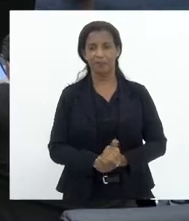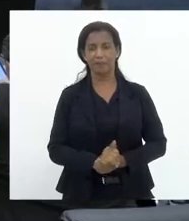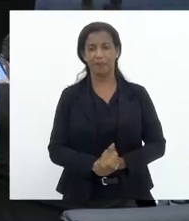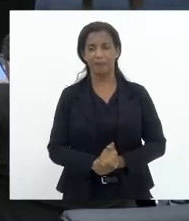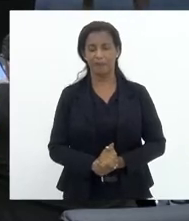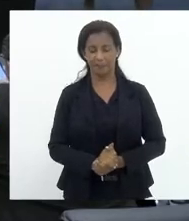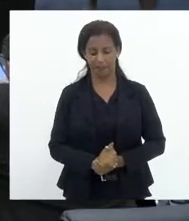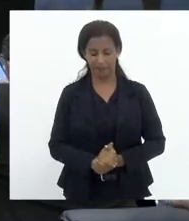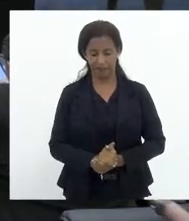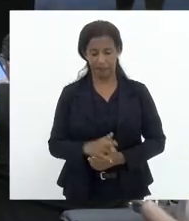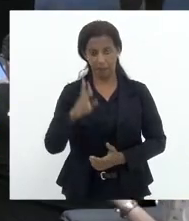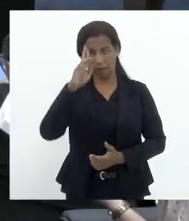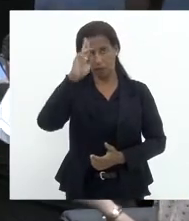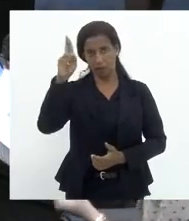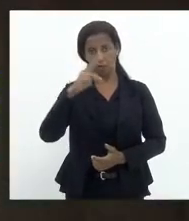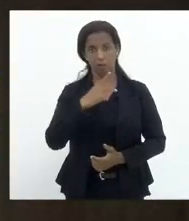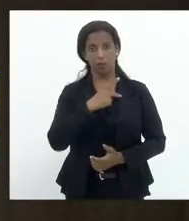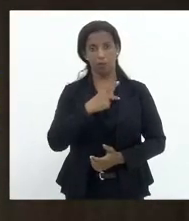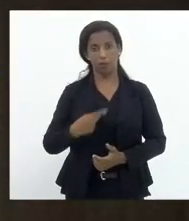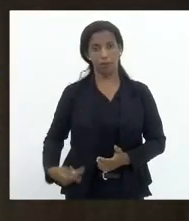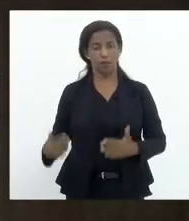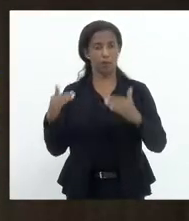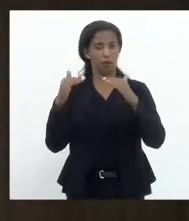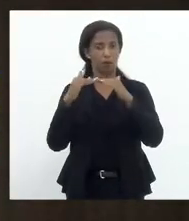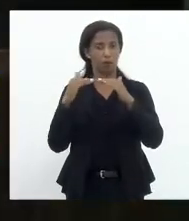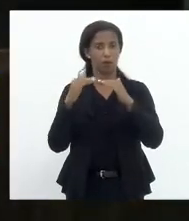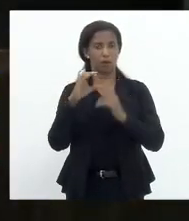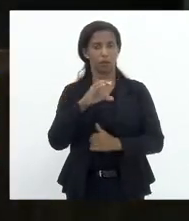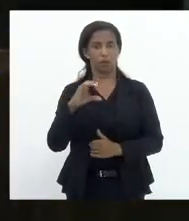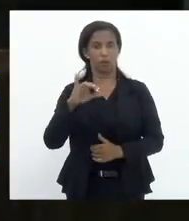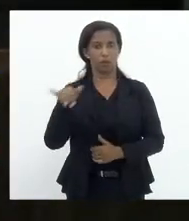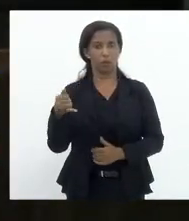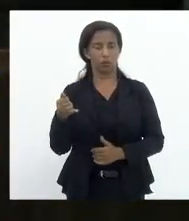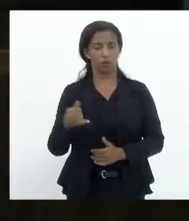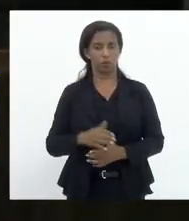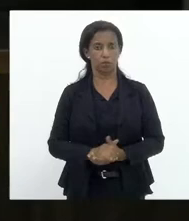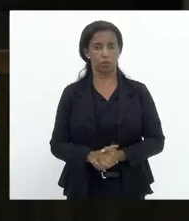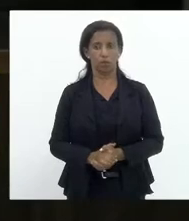o gerente o seu presidente o voto favorável com a ccj